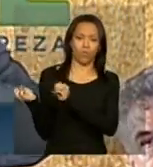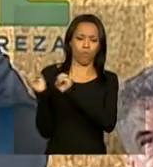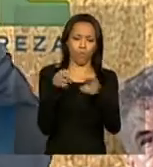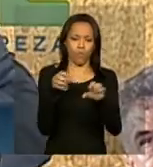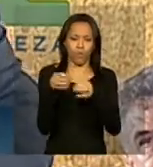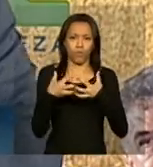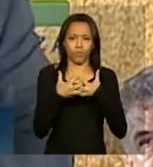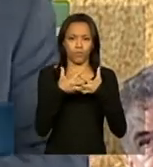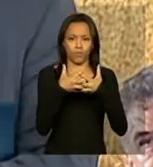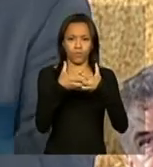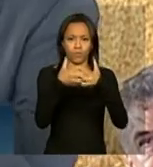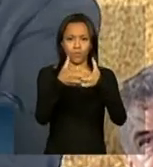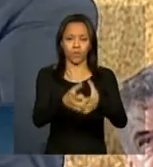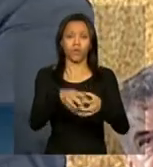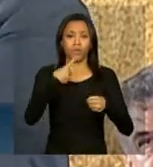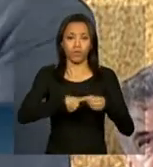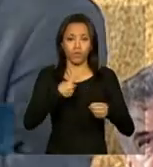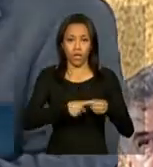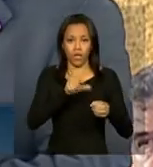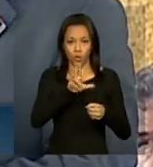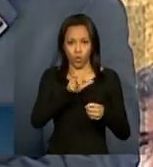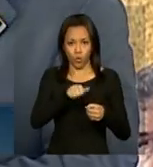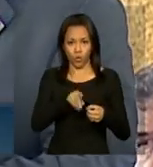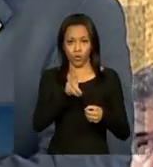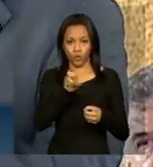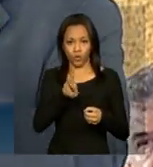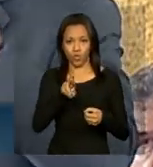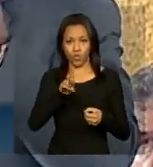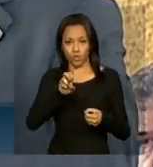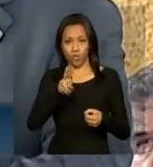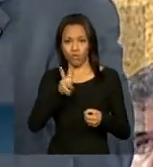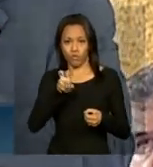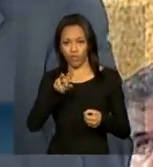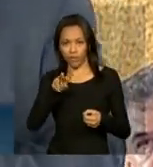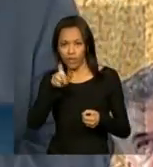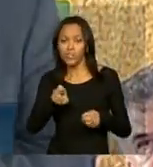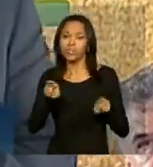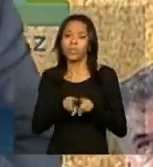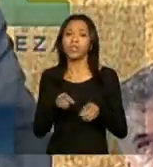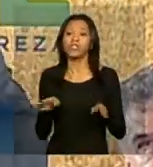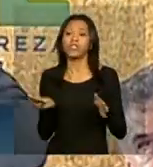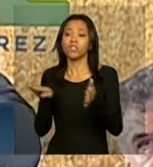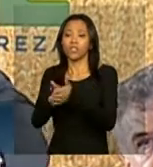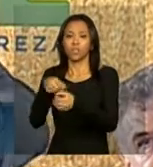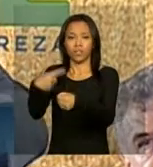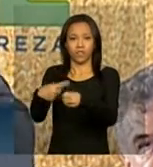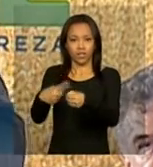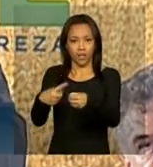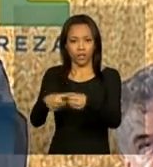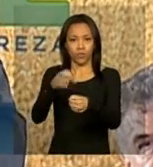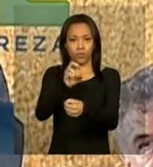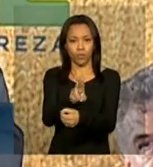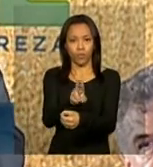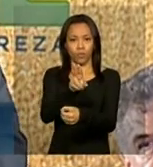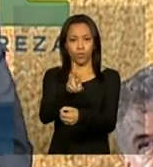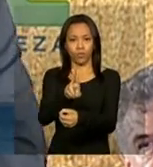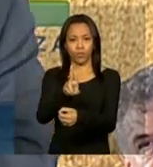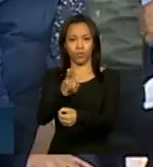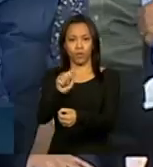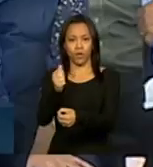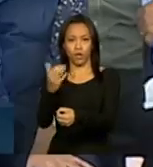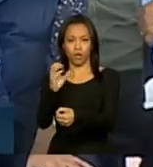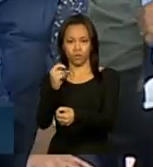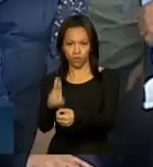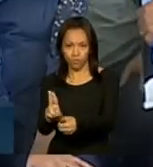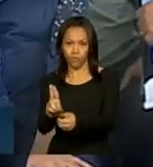de Lucas do Rio Verde para Uruaçu, para que o produto possa sair com 30% de frete menor